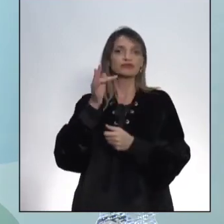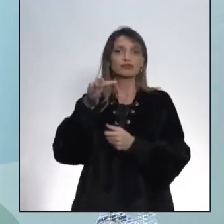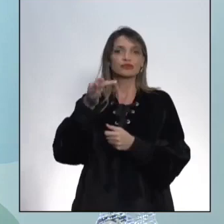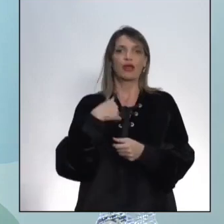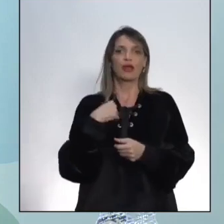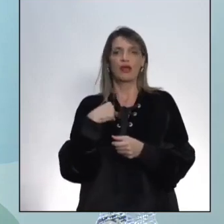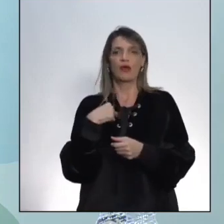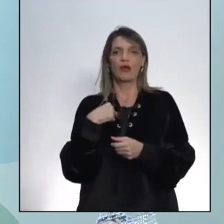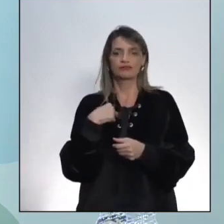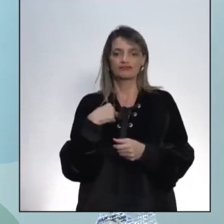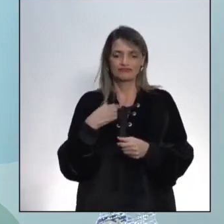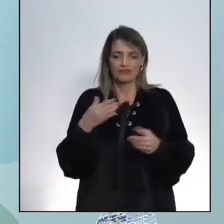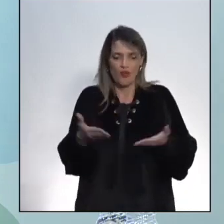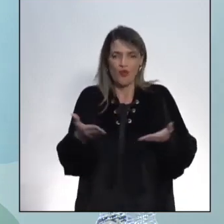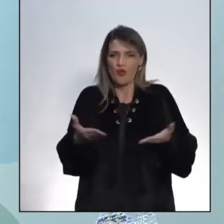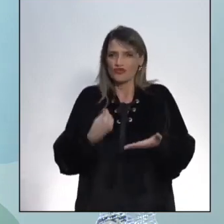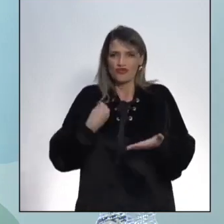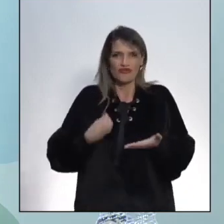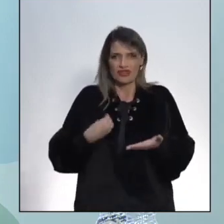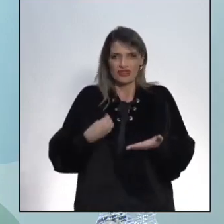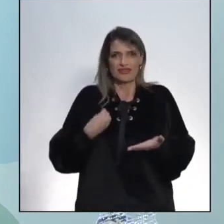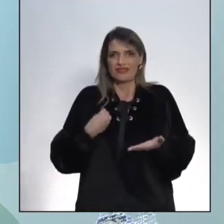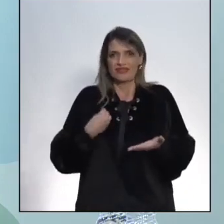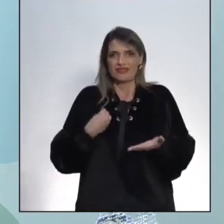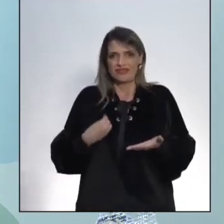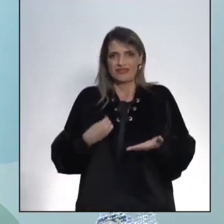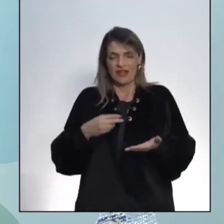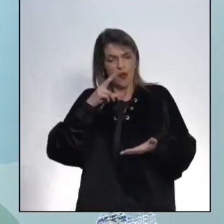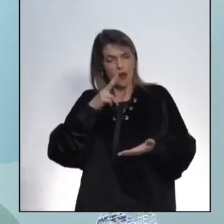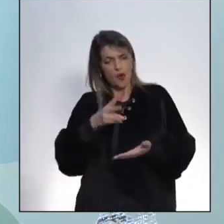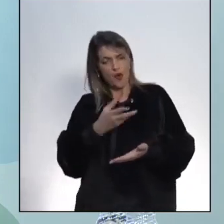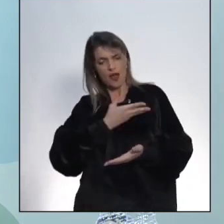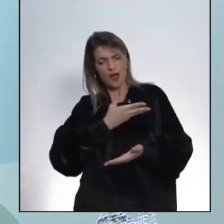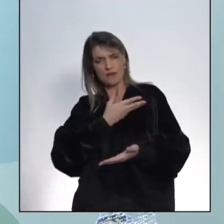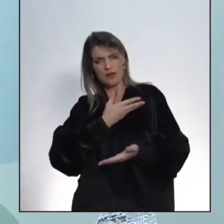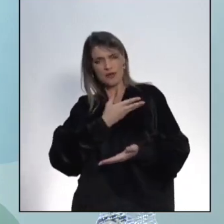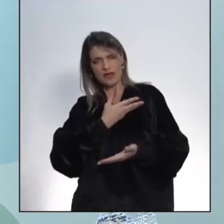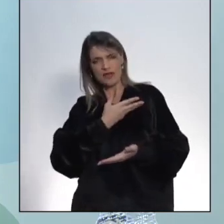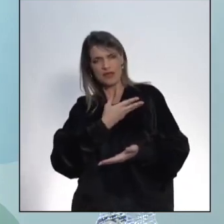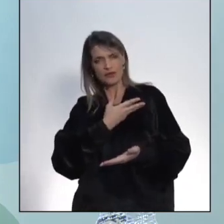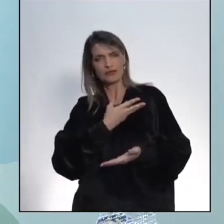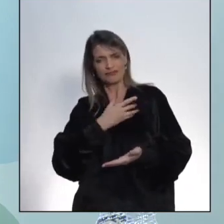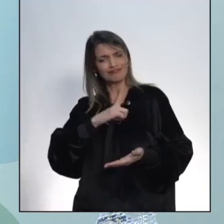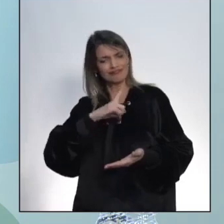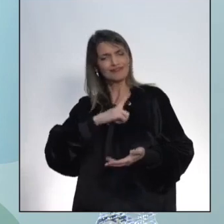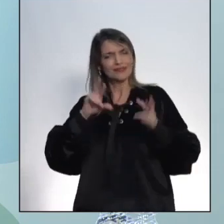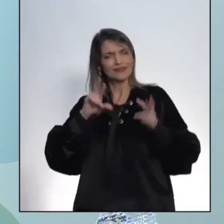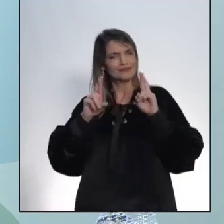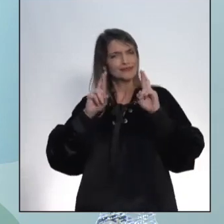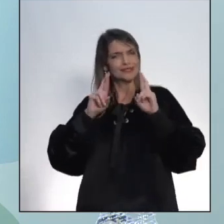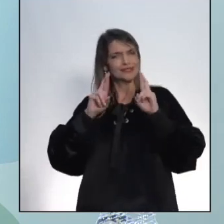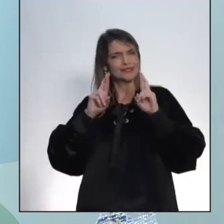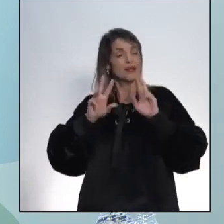vida e olho os meus companheiros, estão taciturnos, mas nutrem grandes esperanças.